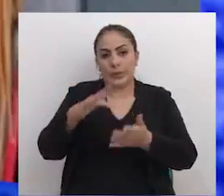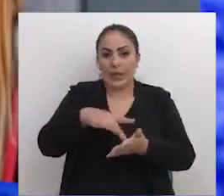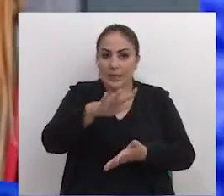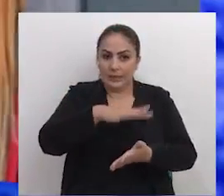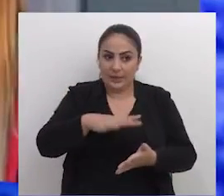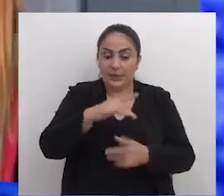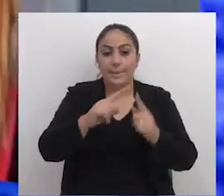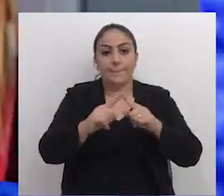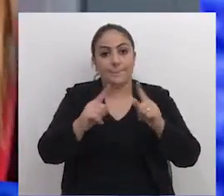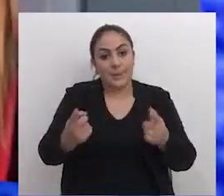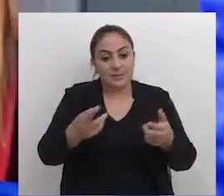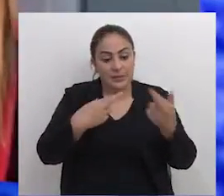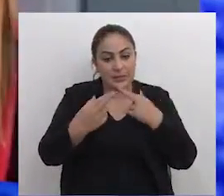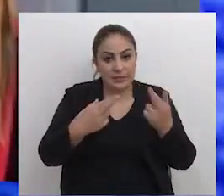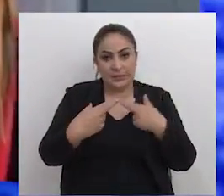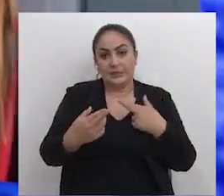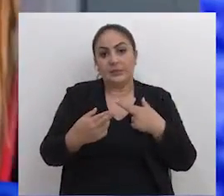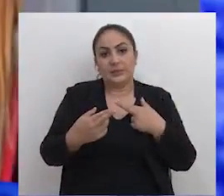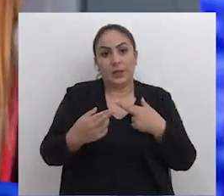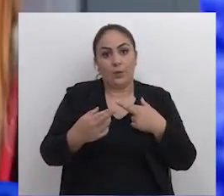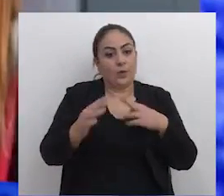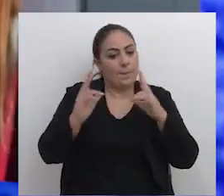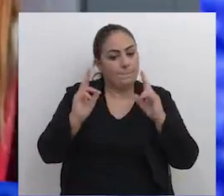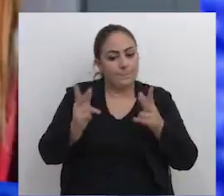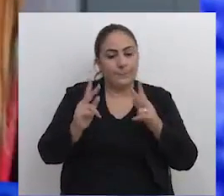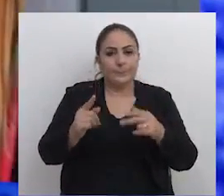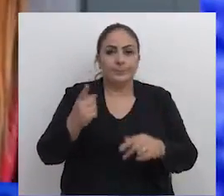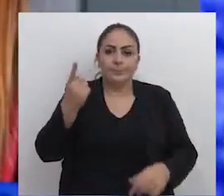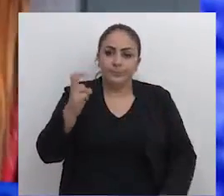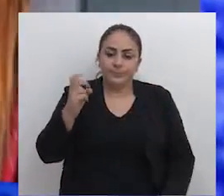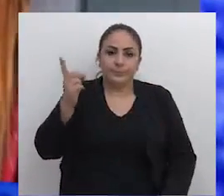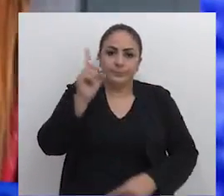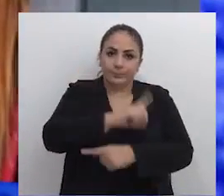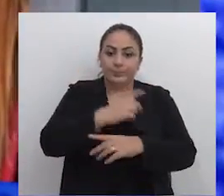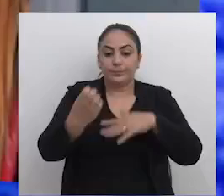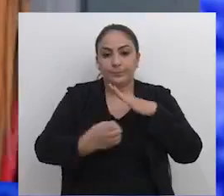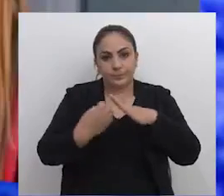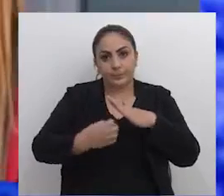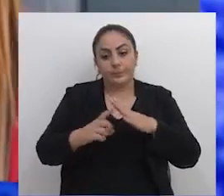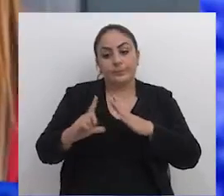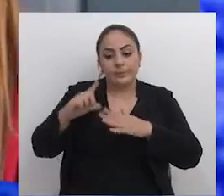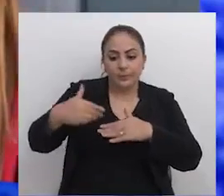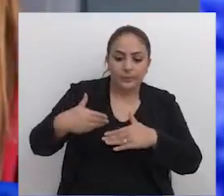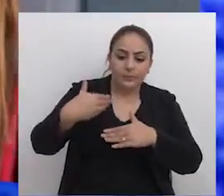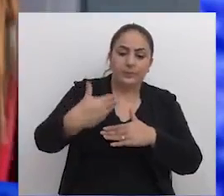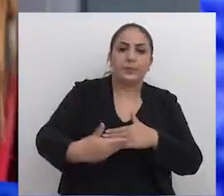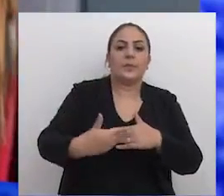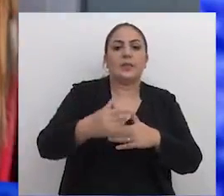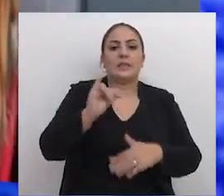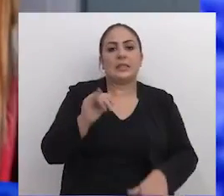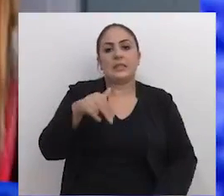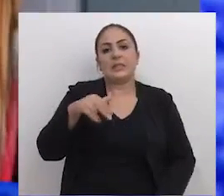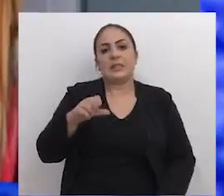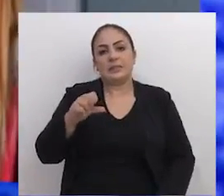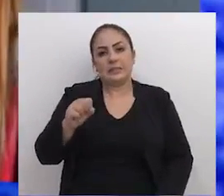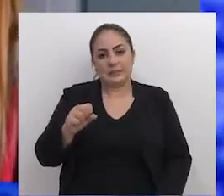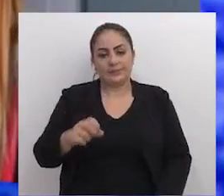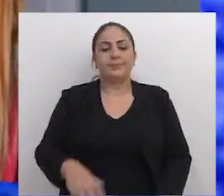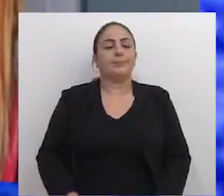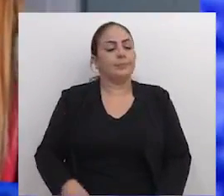situação. Em relação aos benefícios previdenciários, continuam assim, os primeiros 15 dias da empresa, depois passa para o